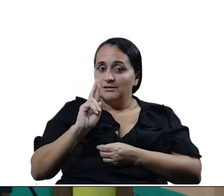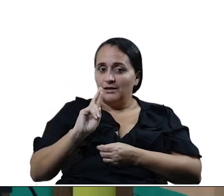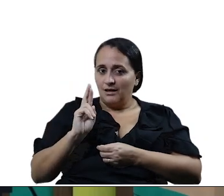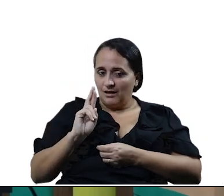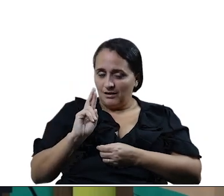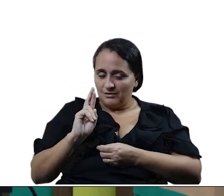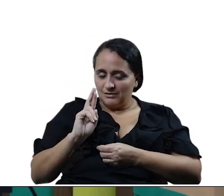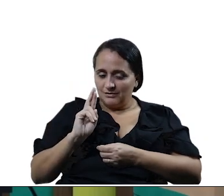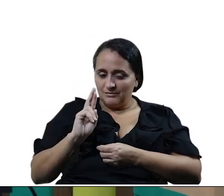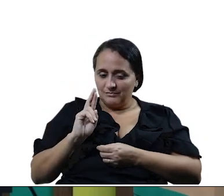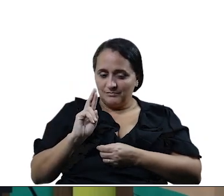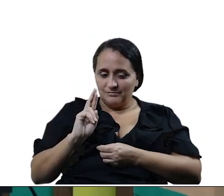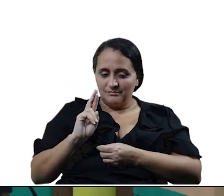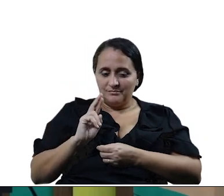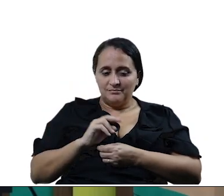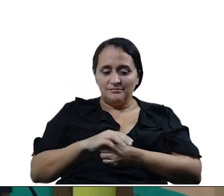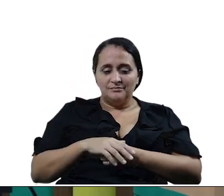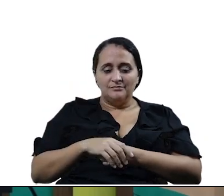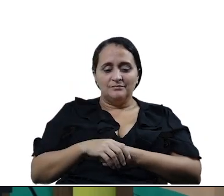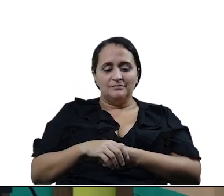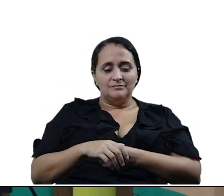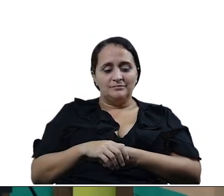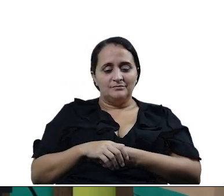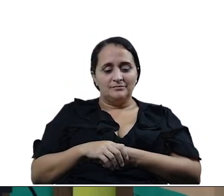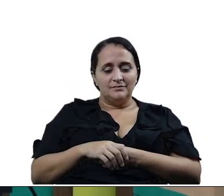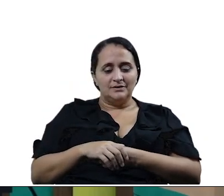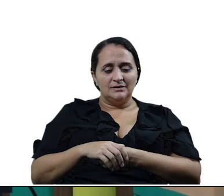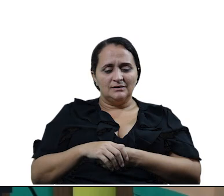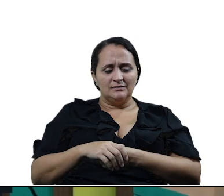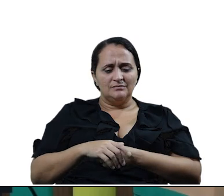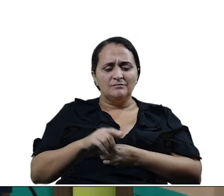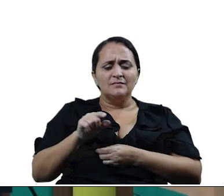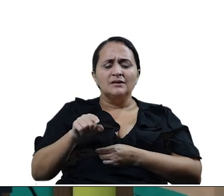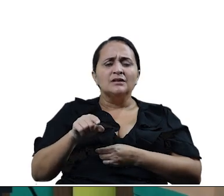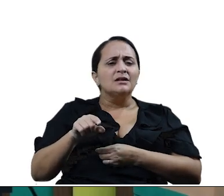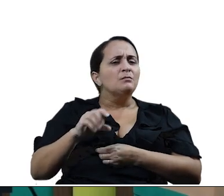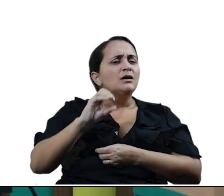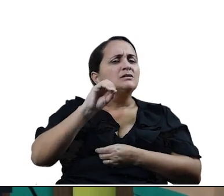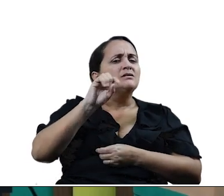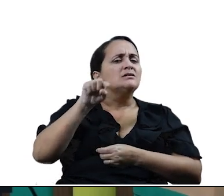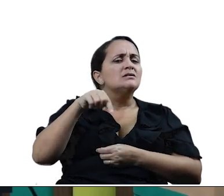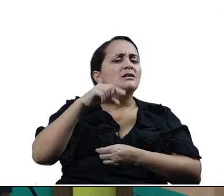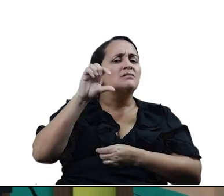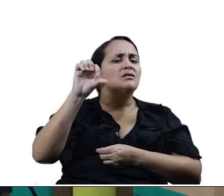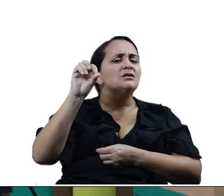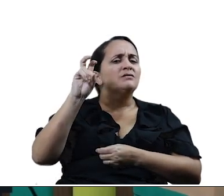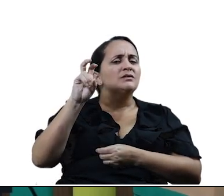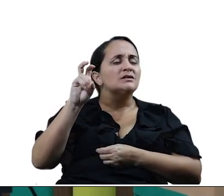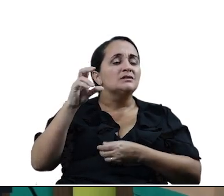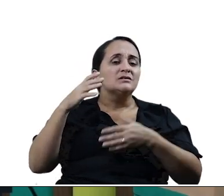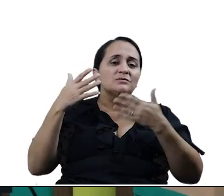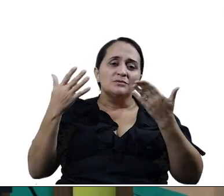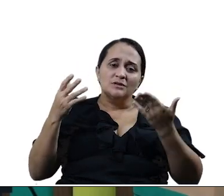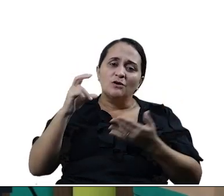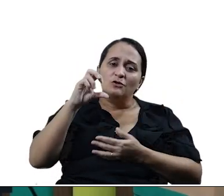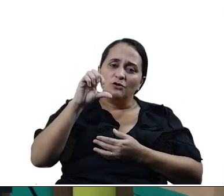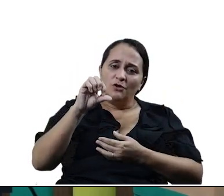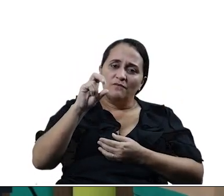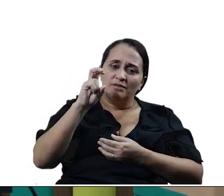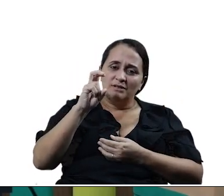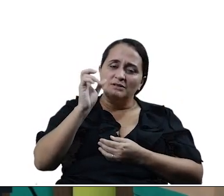R$6. R$6. E essa parte decimal, que foi os 95 centavos, eu escrevo